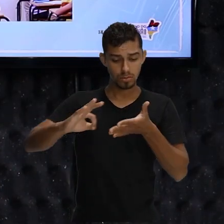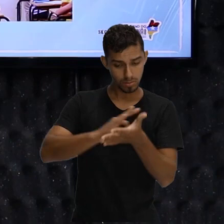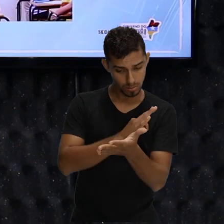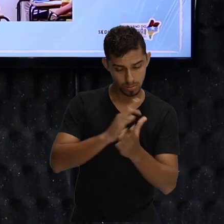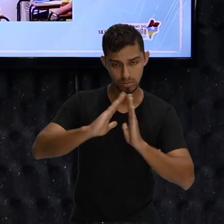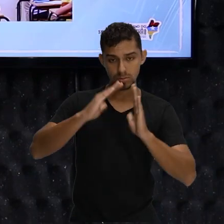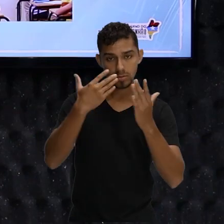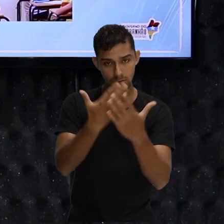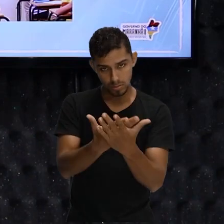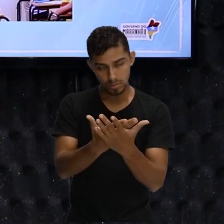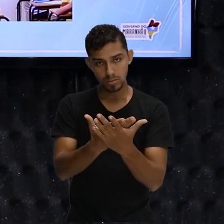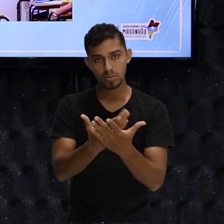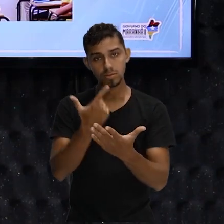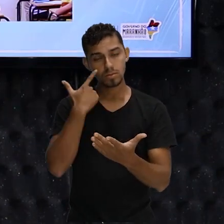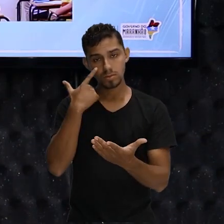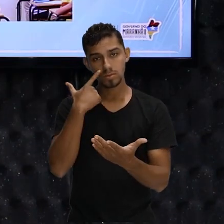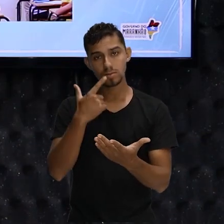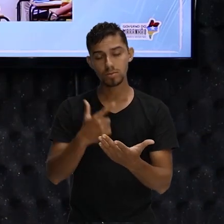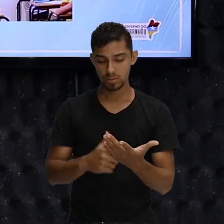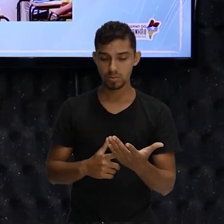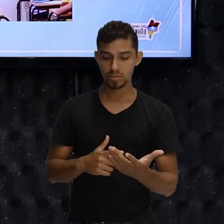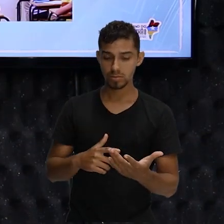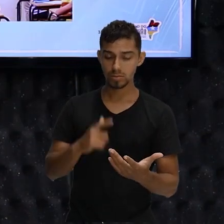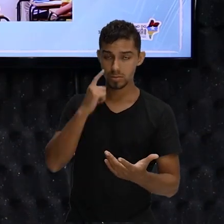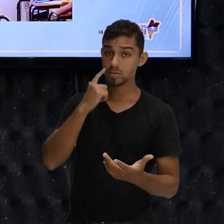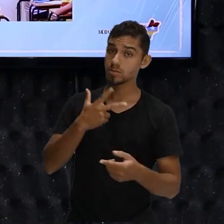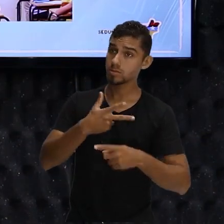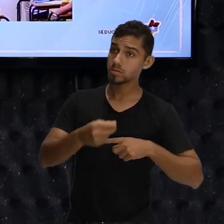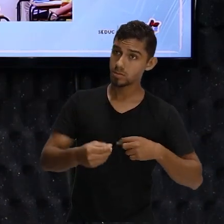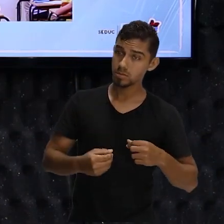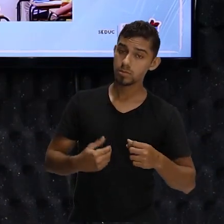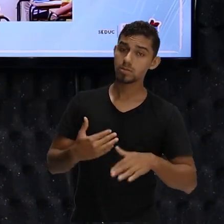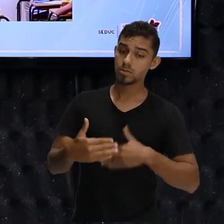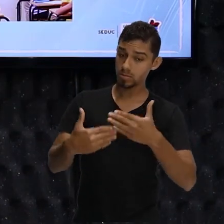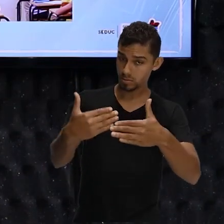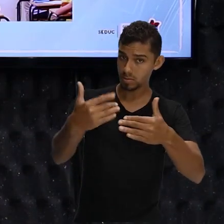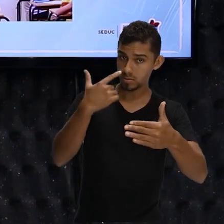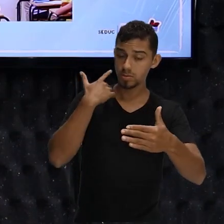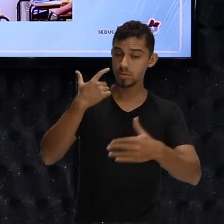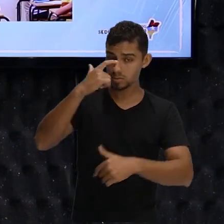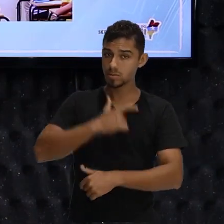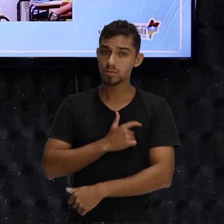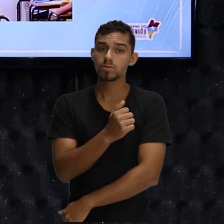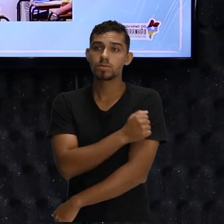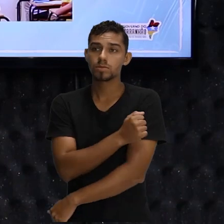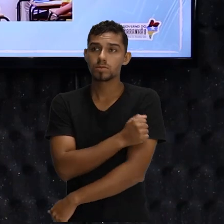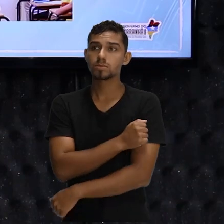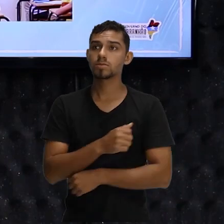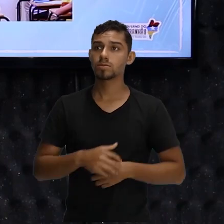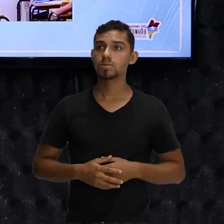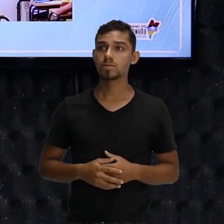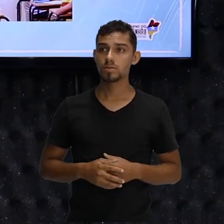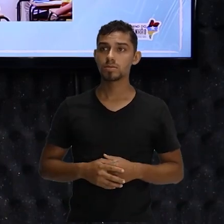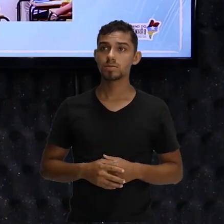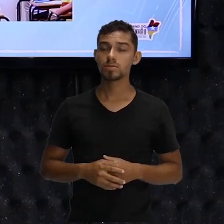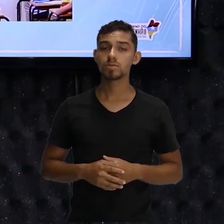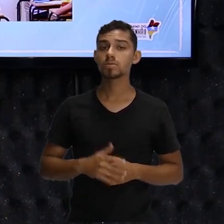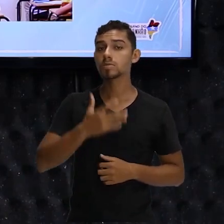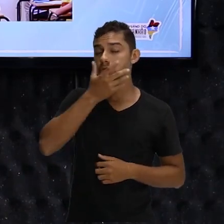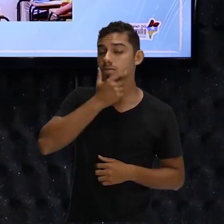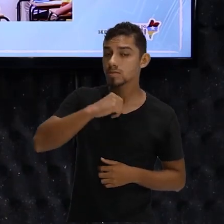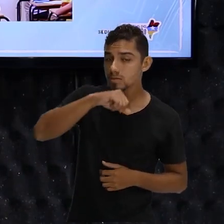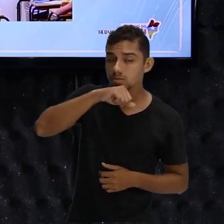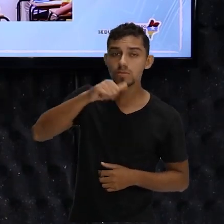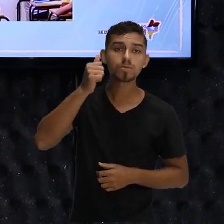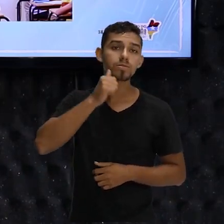matriculado numa instituição de ensino e estiver estudando. E aí você se torna estudante, entendeu? Assim como pai